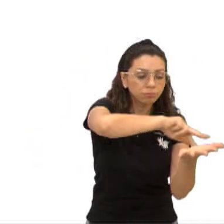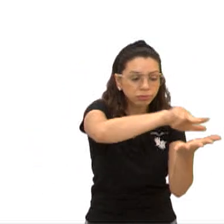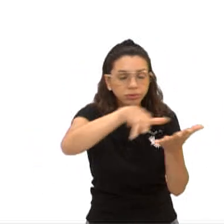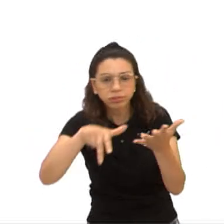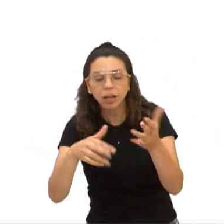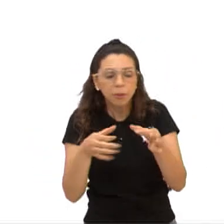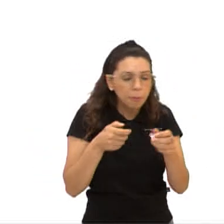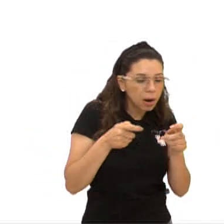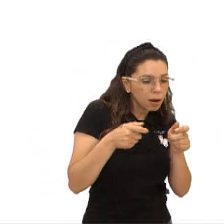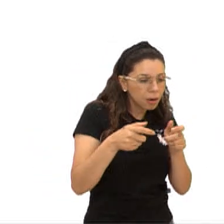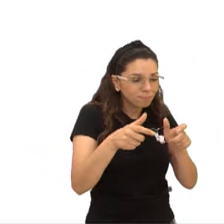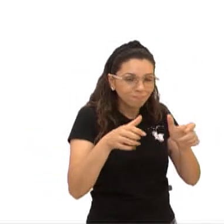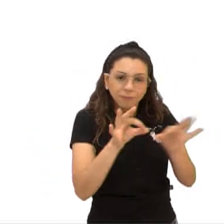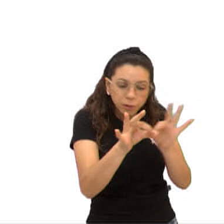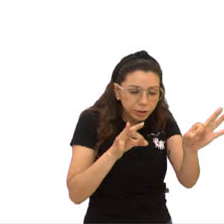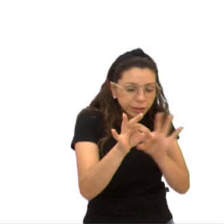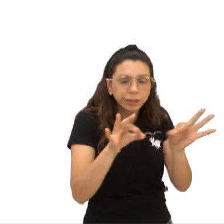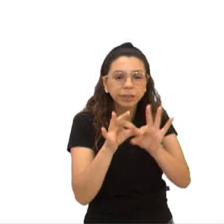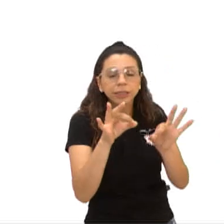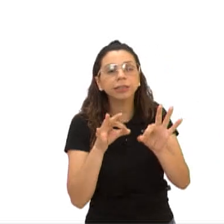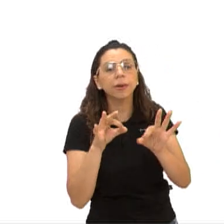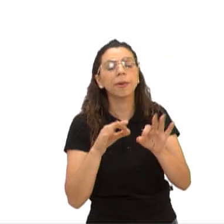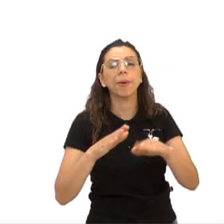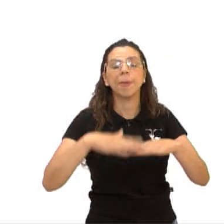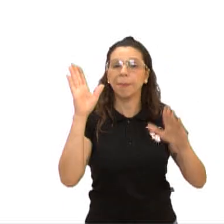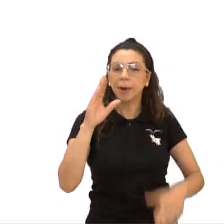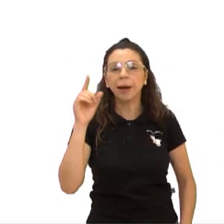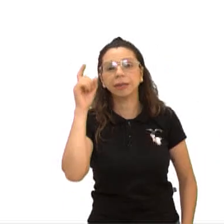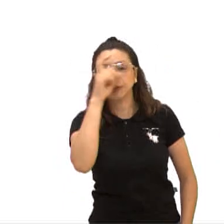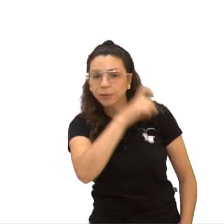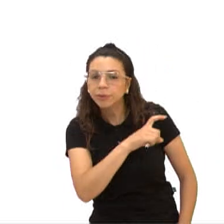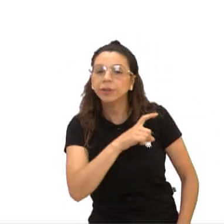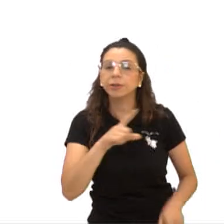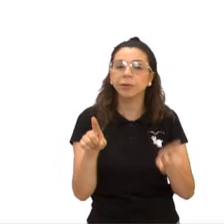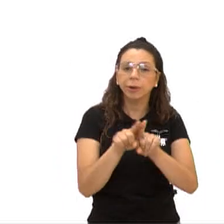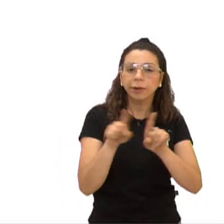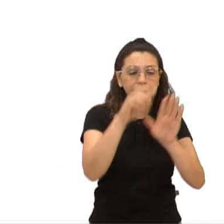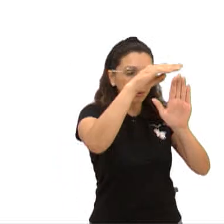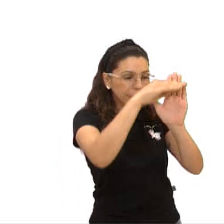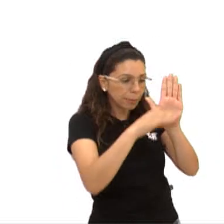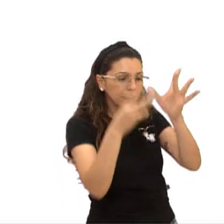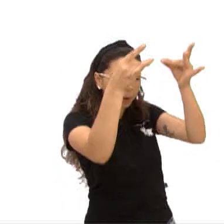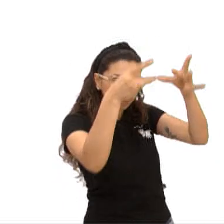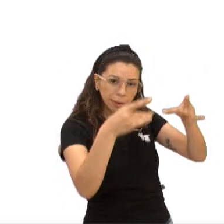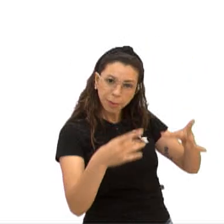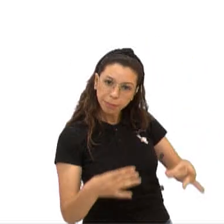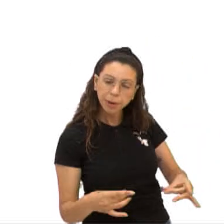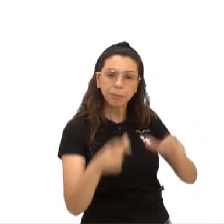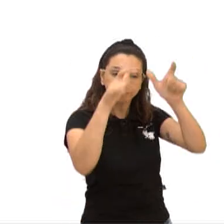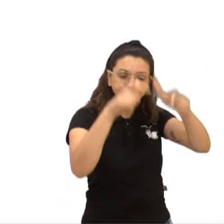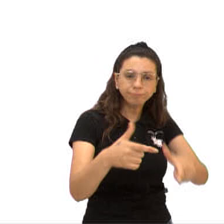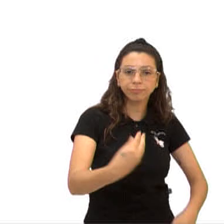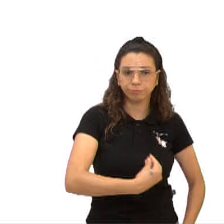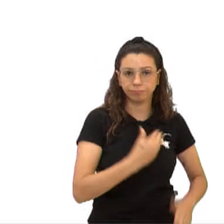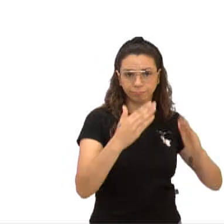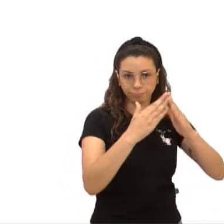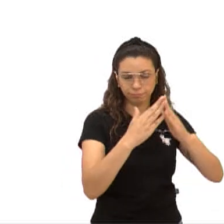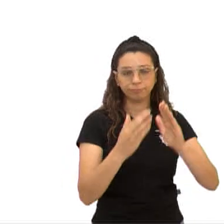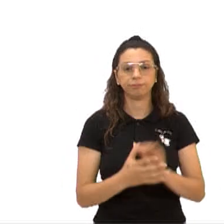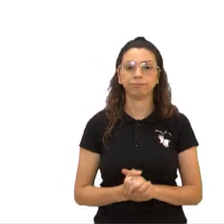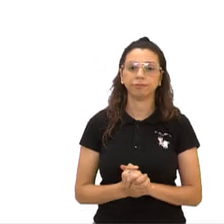mais sistemática, um aproveitamento de recursos, mais identificado a localização onde eles moravam. Quer fazer algum complemento,